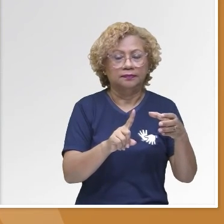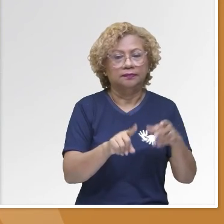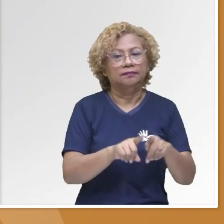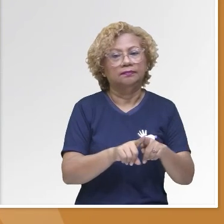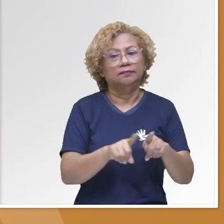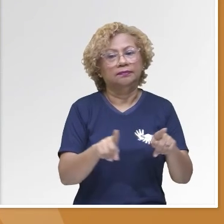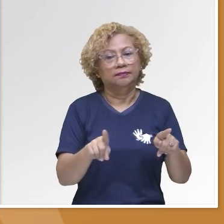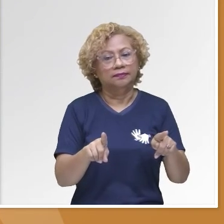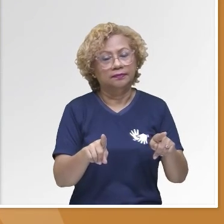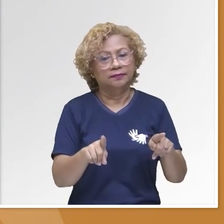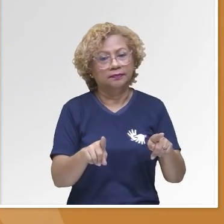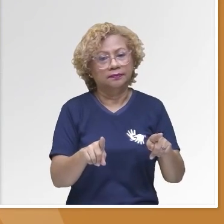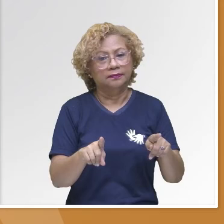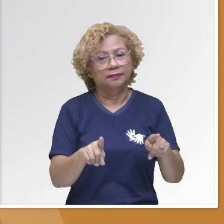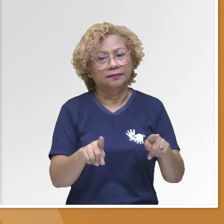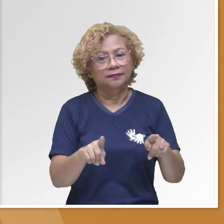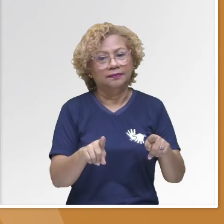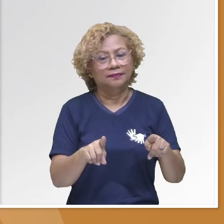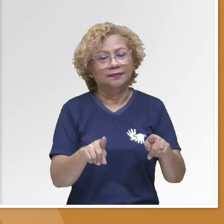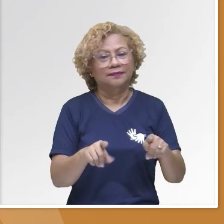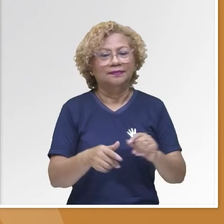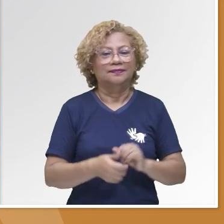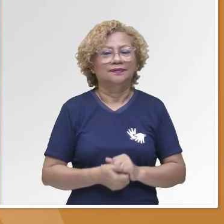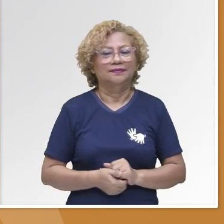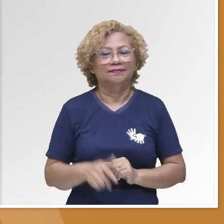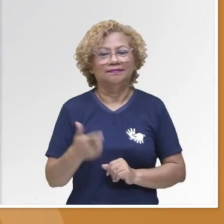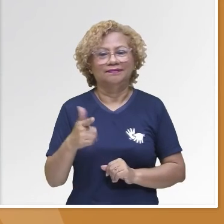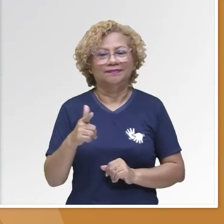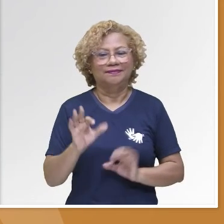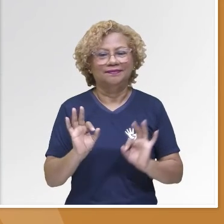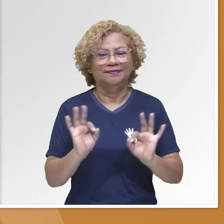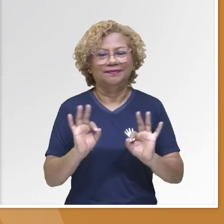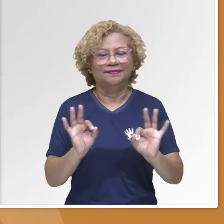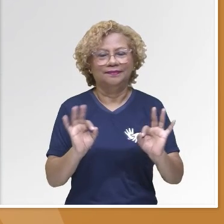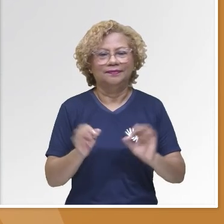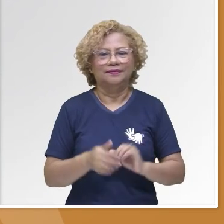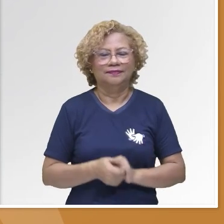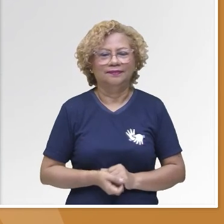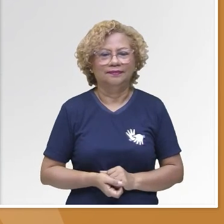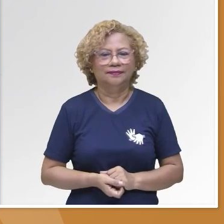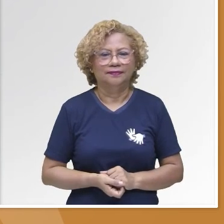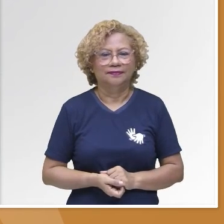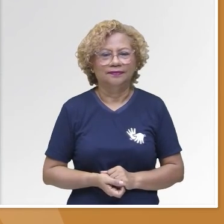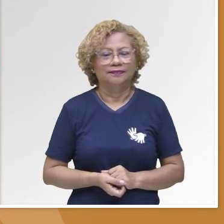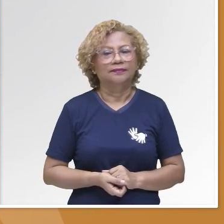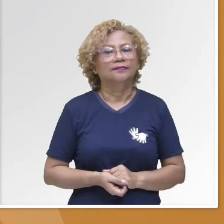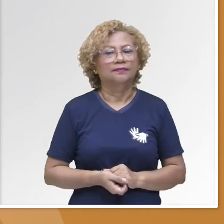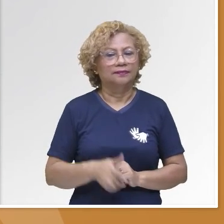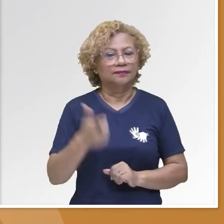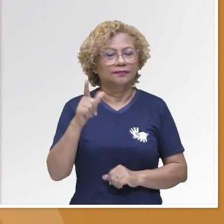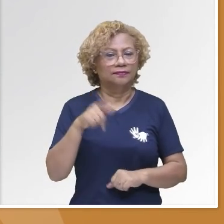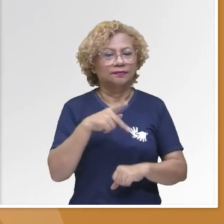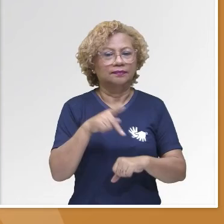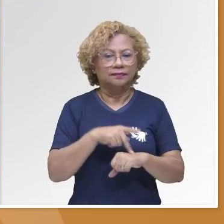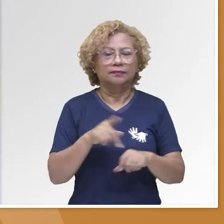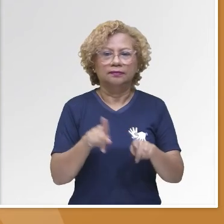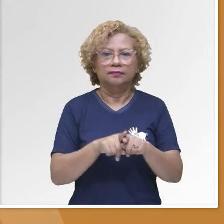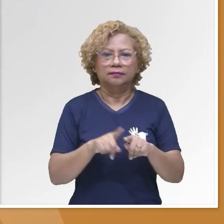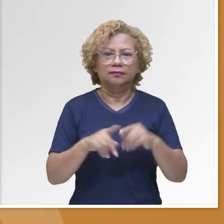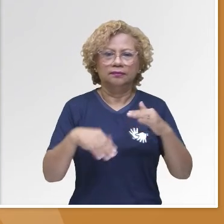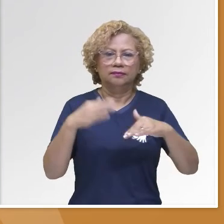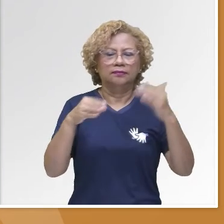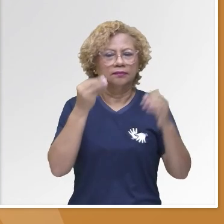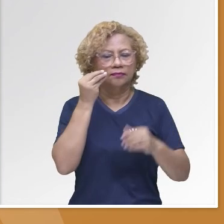um bloco econômico, que até então era conhecido como Benelux. Porém, com o passar do tempo, outros países foram se desenvolvendo. Então, nós